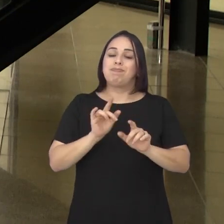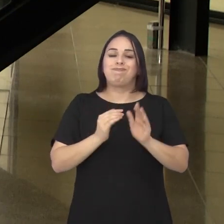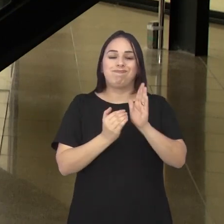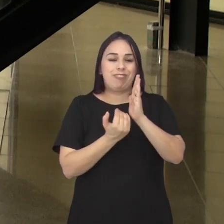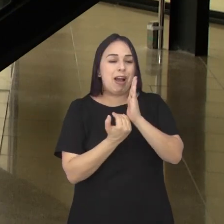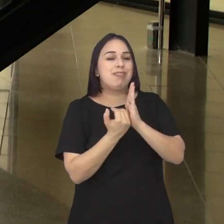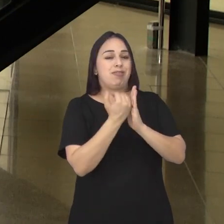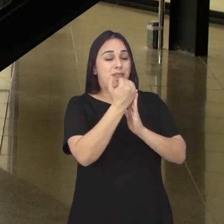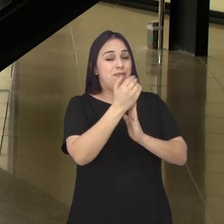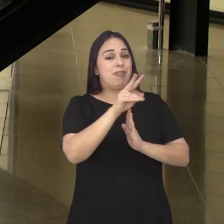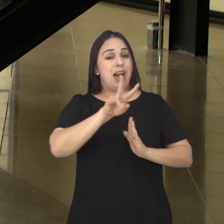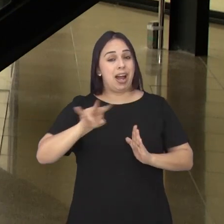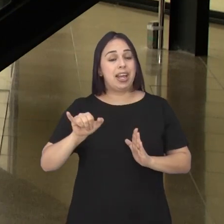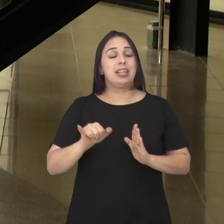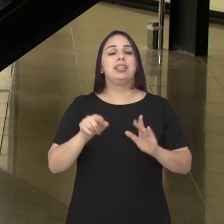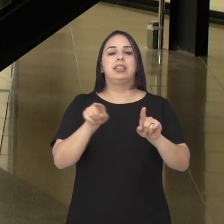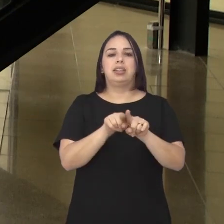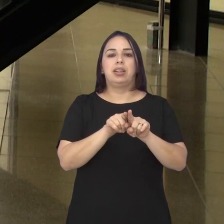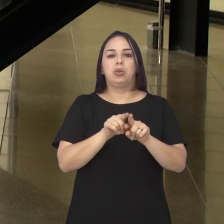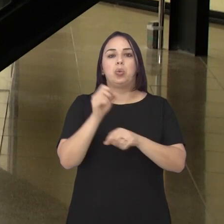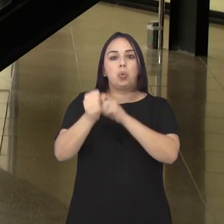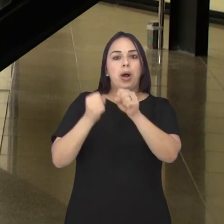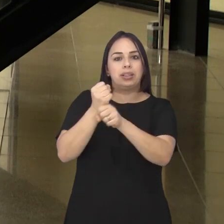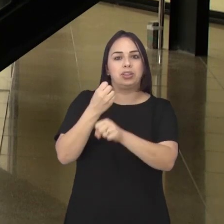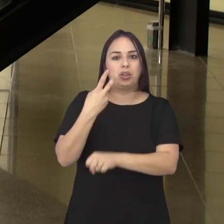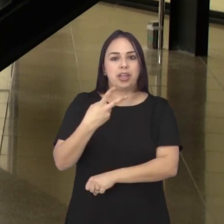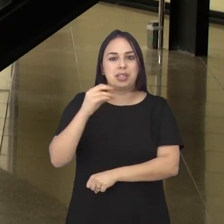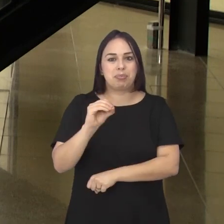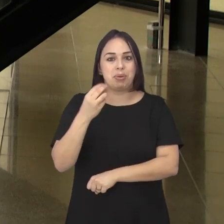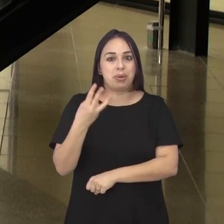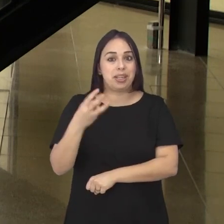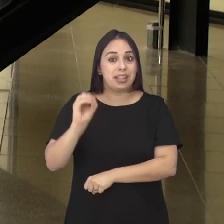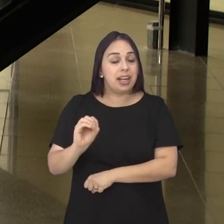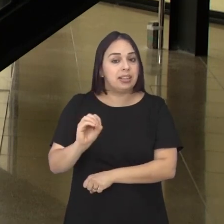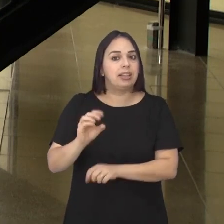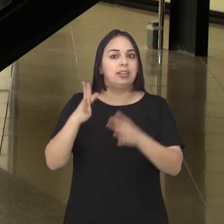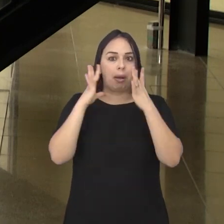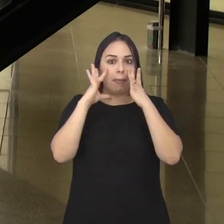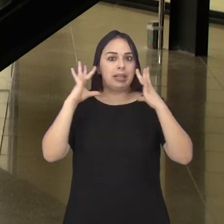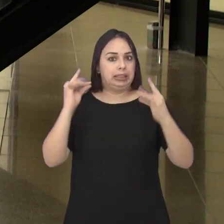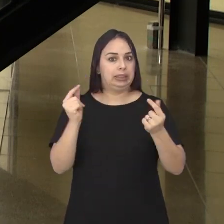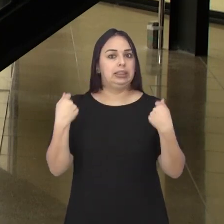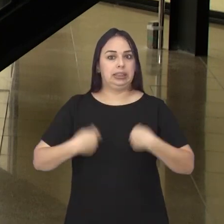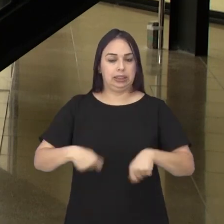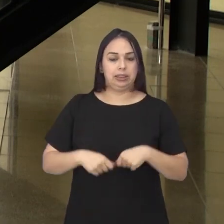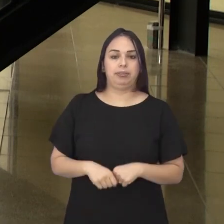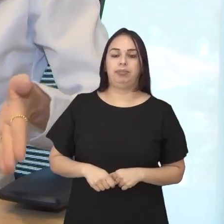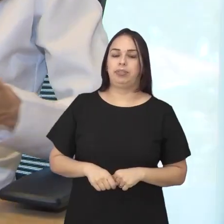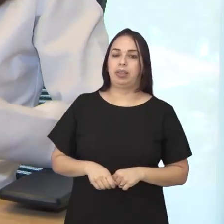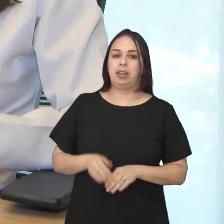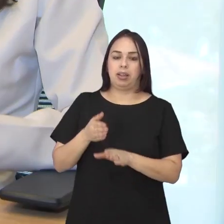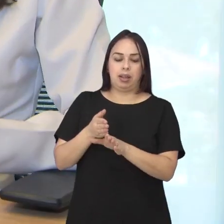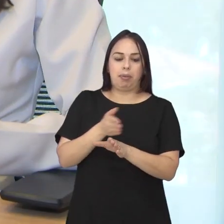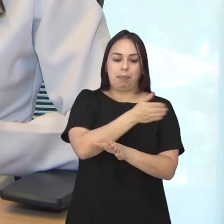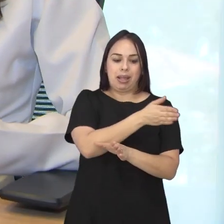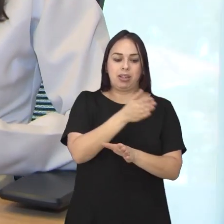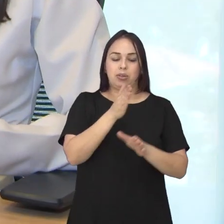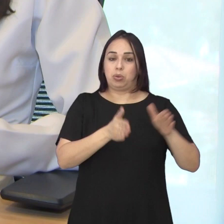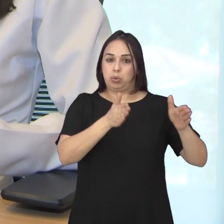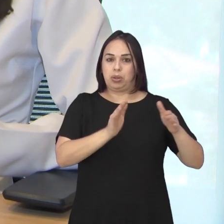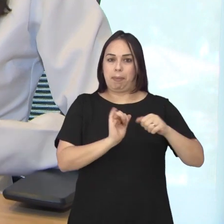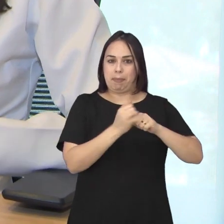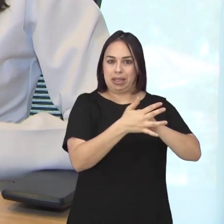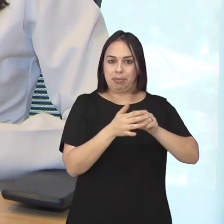número aumente para 21,5 milhões em 2030, um sinal de alerta para especialistas. Depois da pandemia,